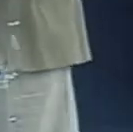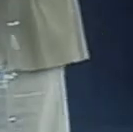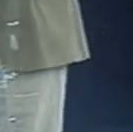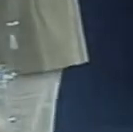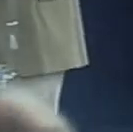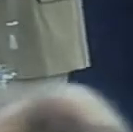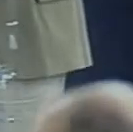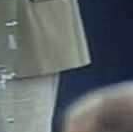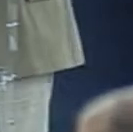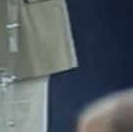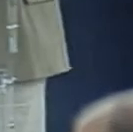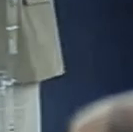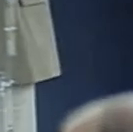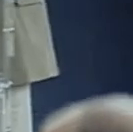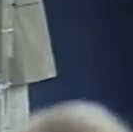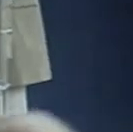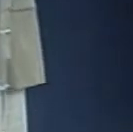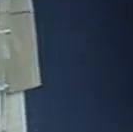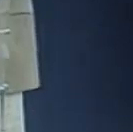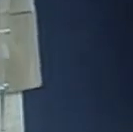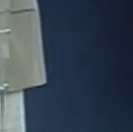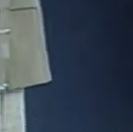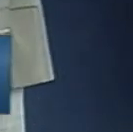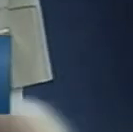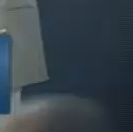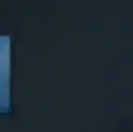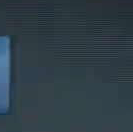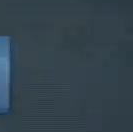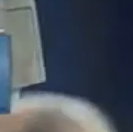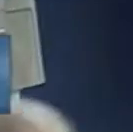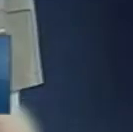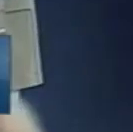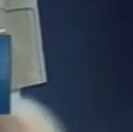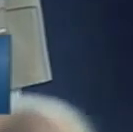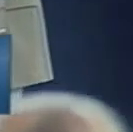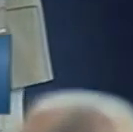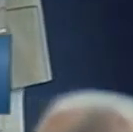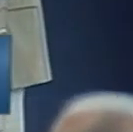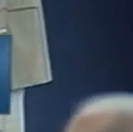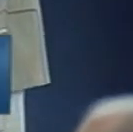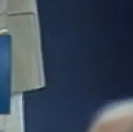eu não ten fazer